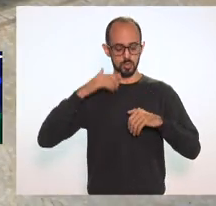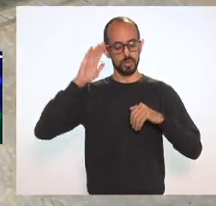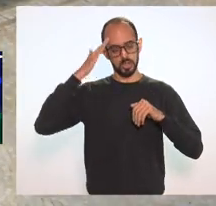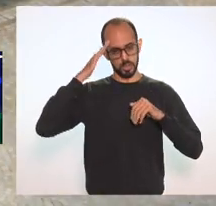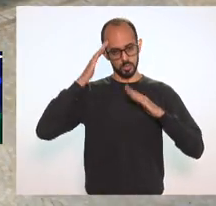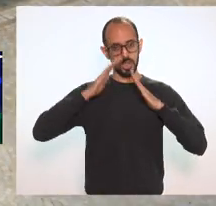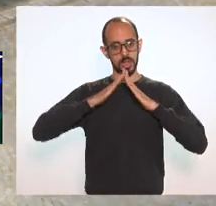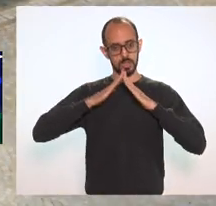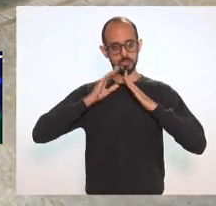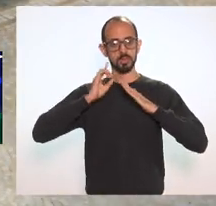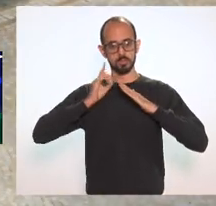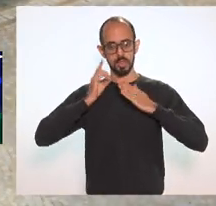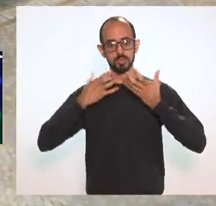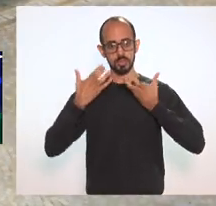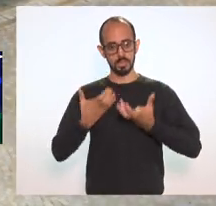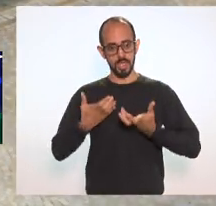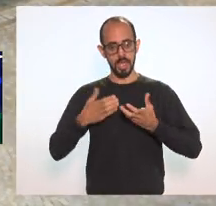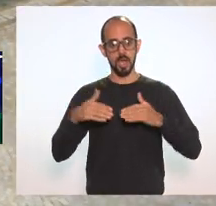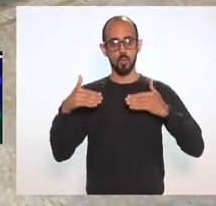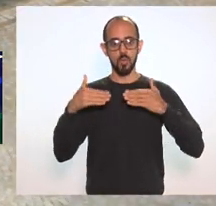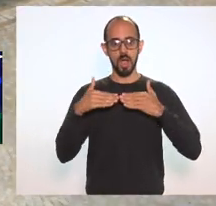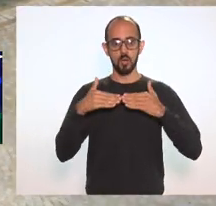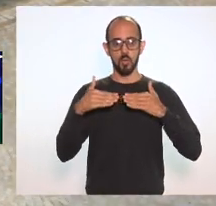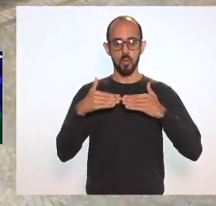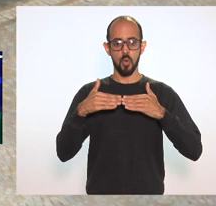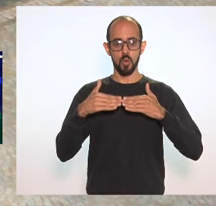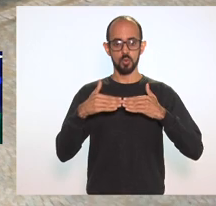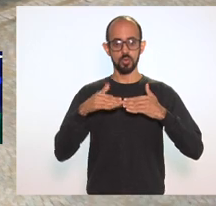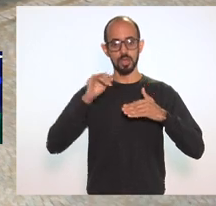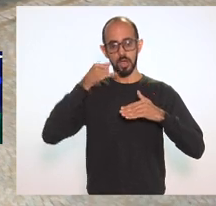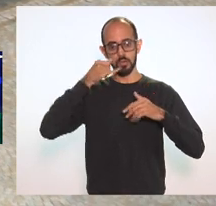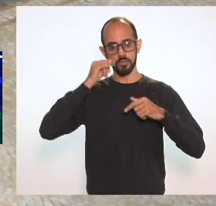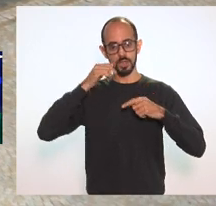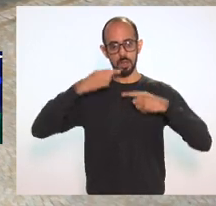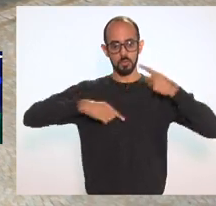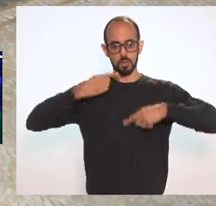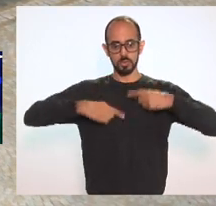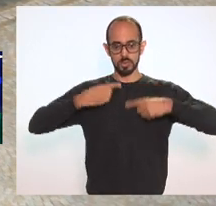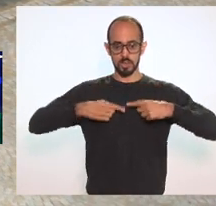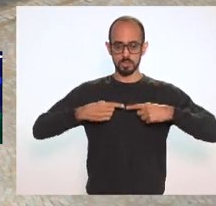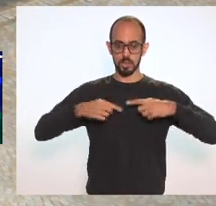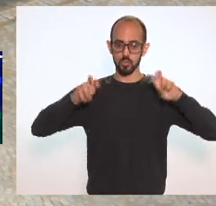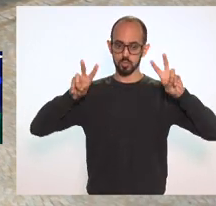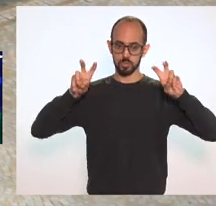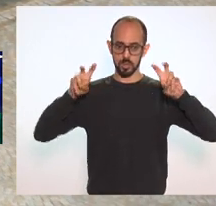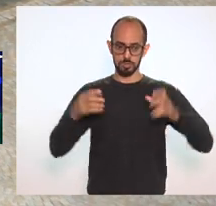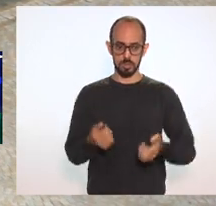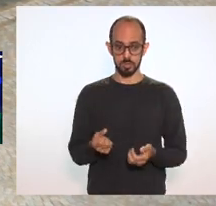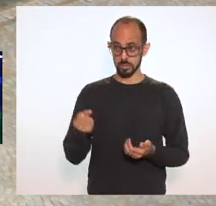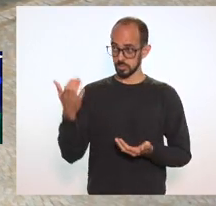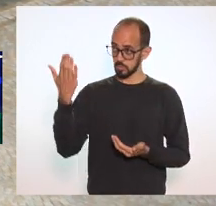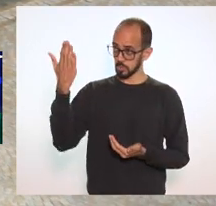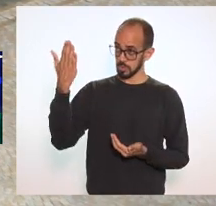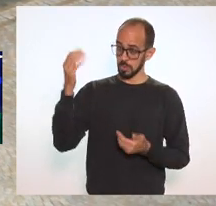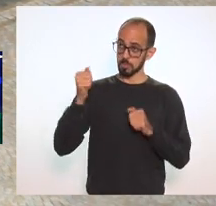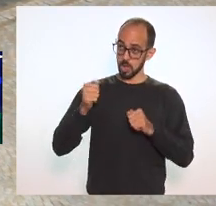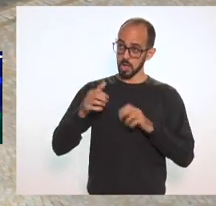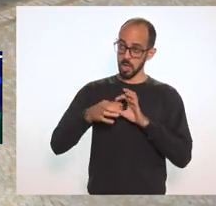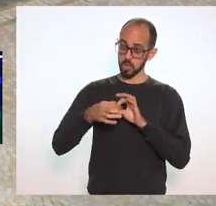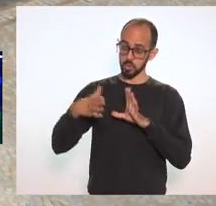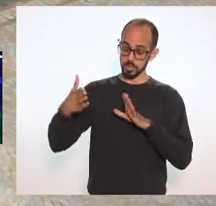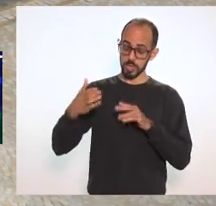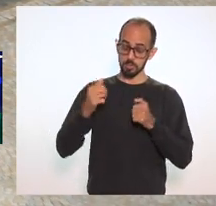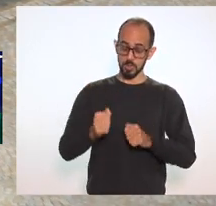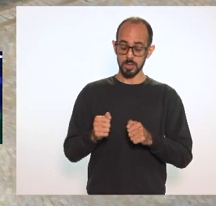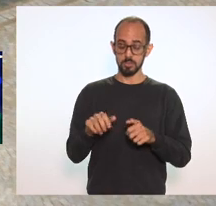melhor que é o acordo que é buscar e a não politização do tema Então você né se assim autorizar podemos